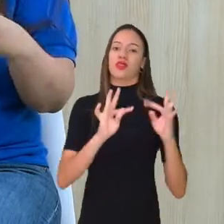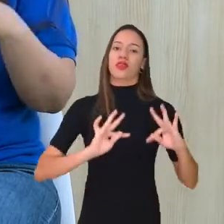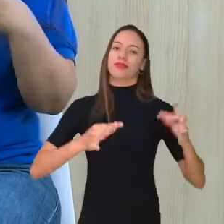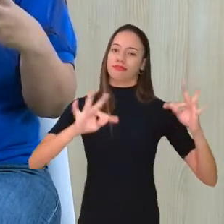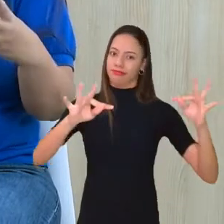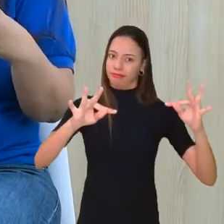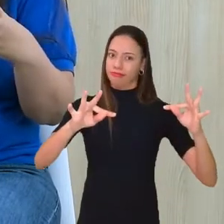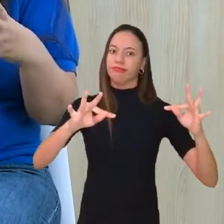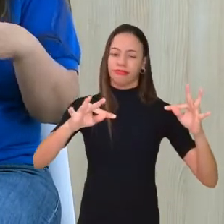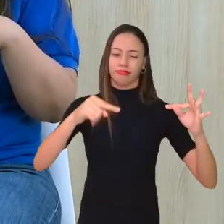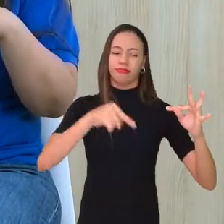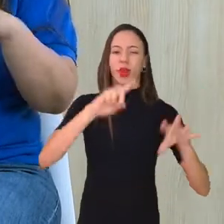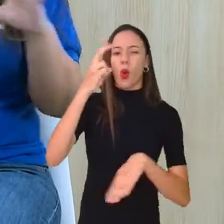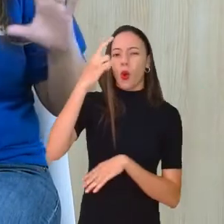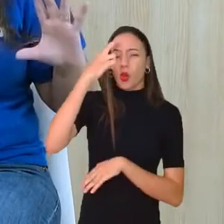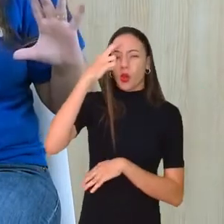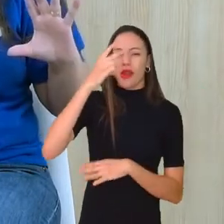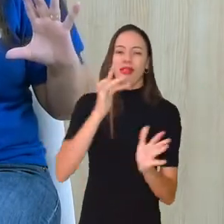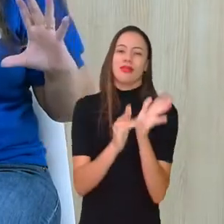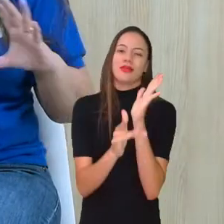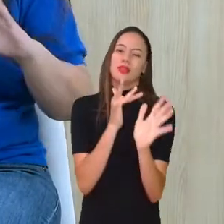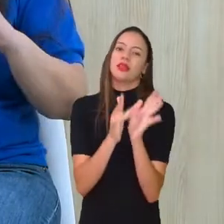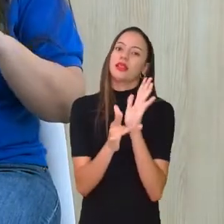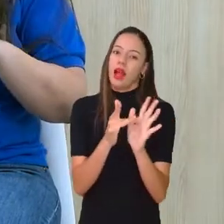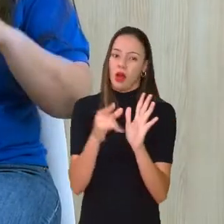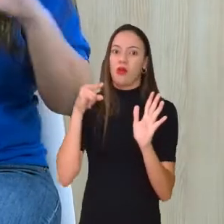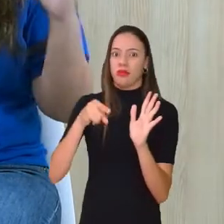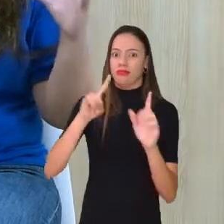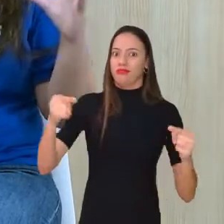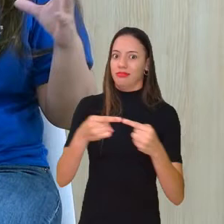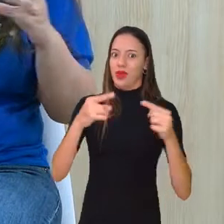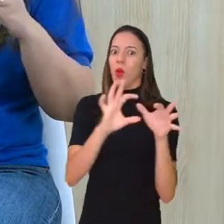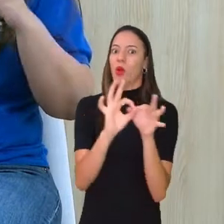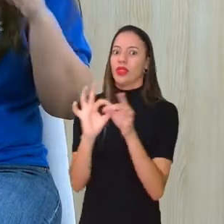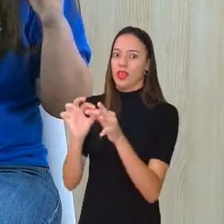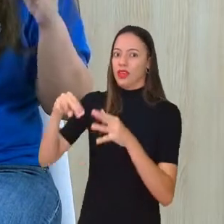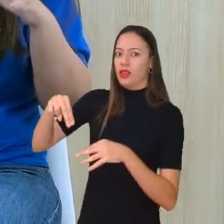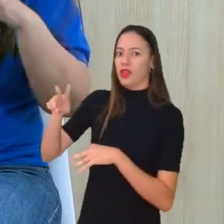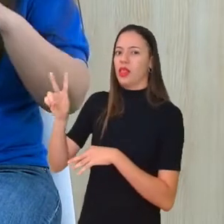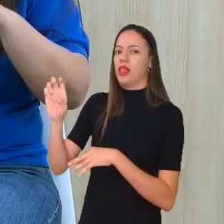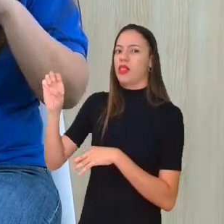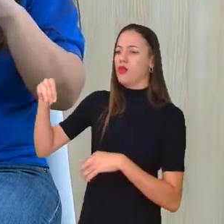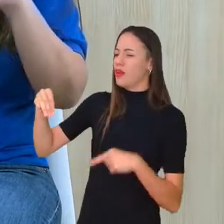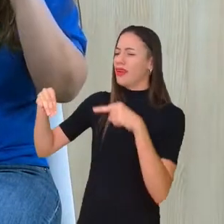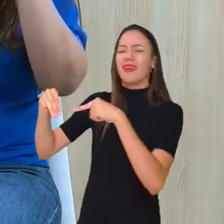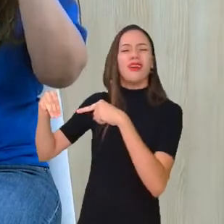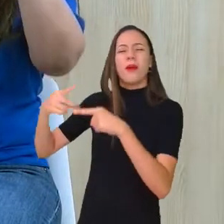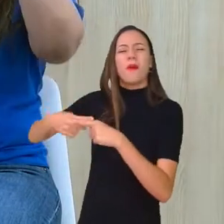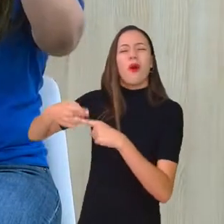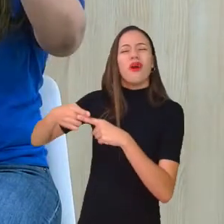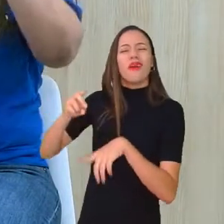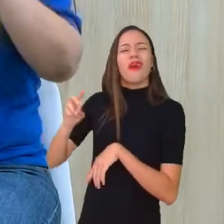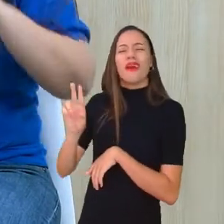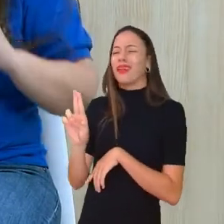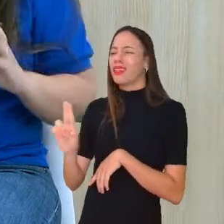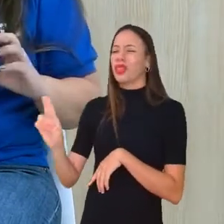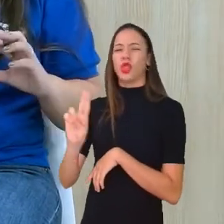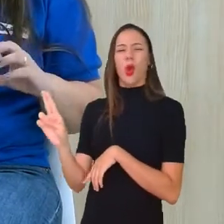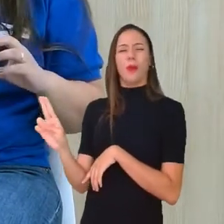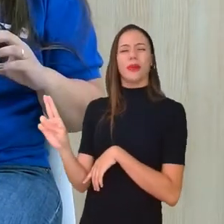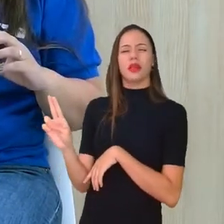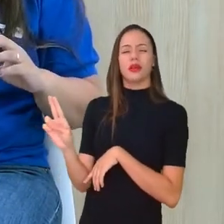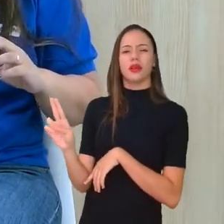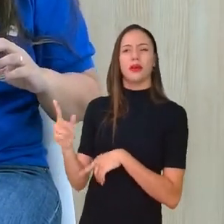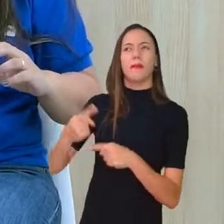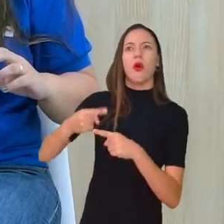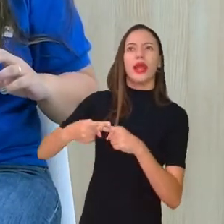Nessa cultura digital, nesse meio que a gente está falando. Então, por que nuvem? Com certeza, porque quando se está na nuvem, é algo que a